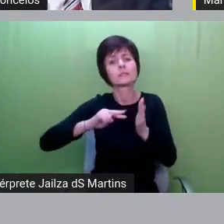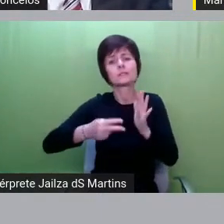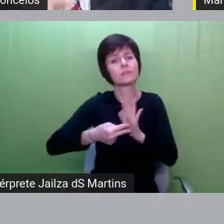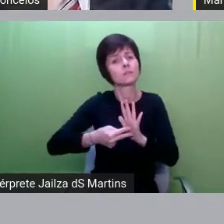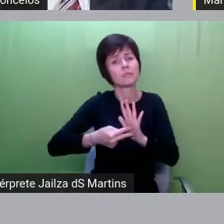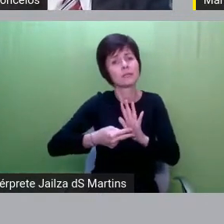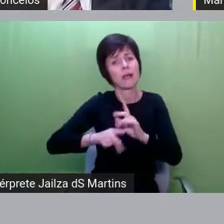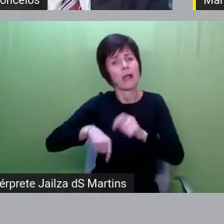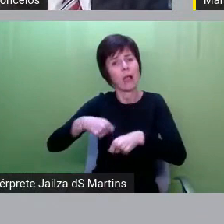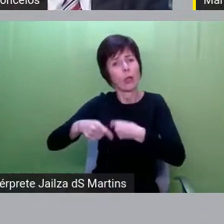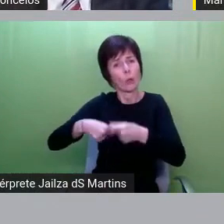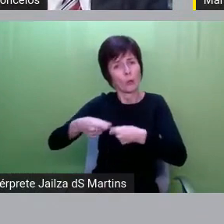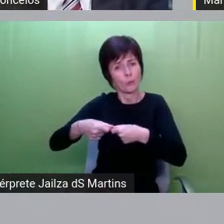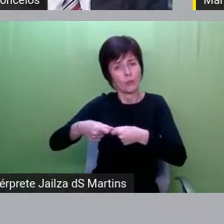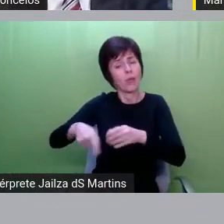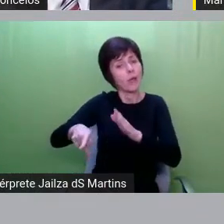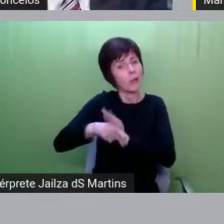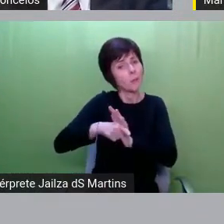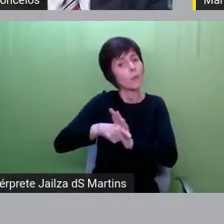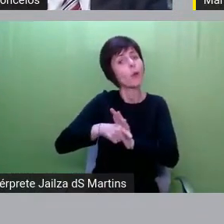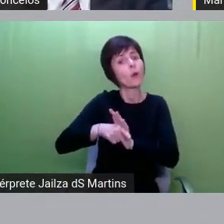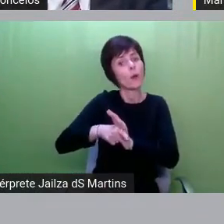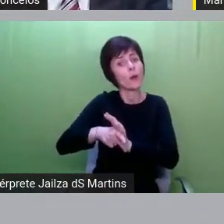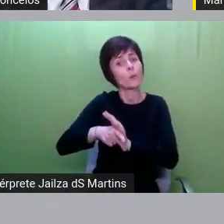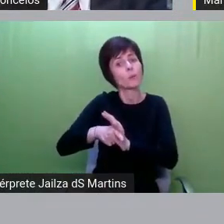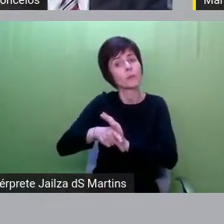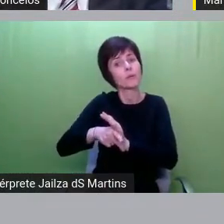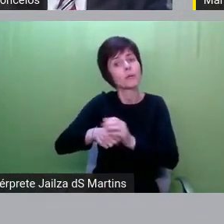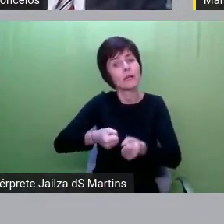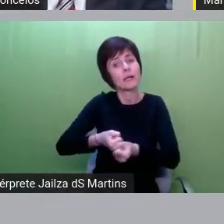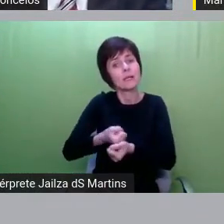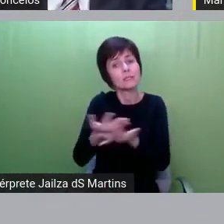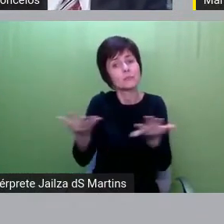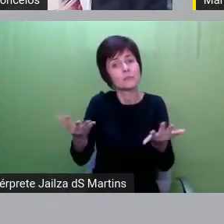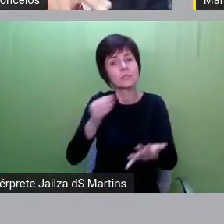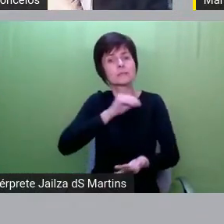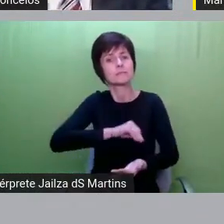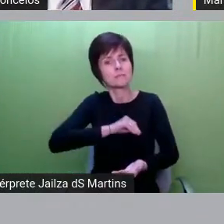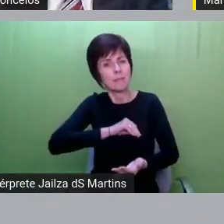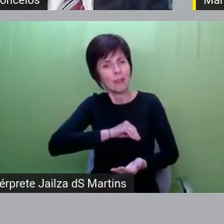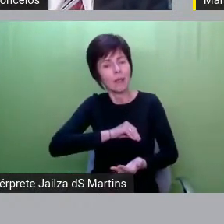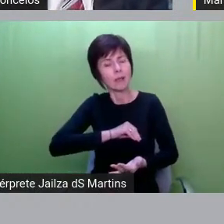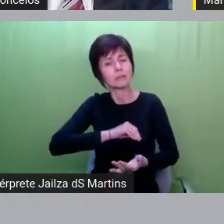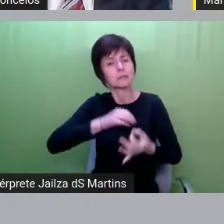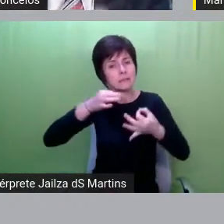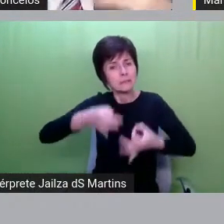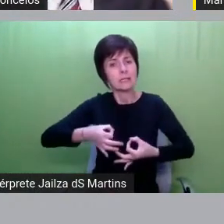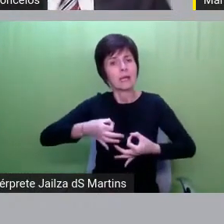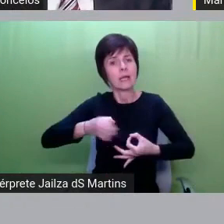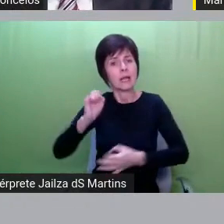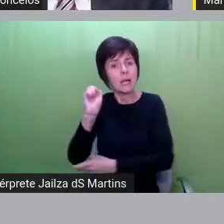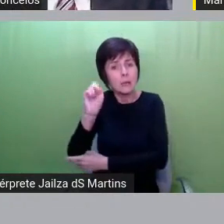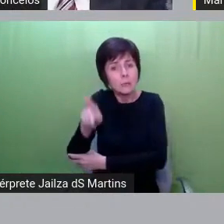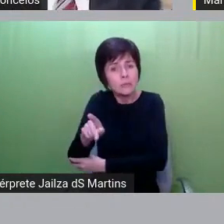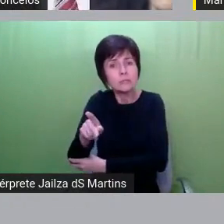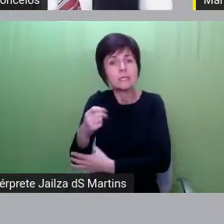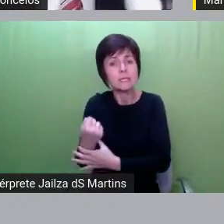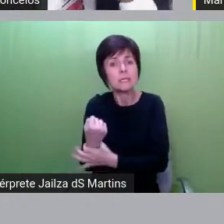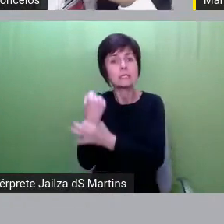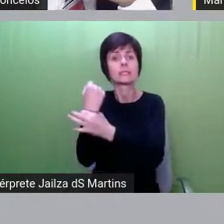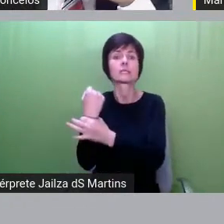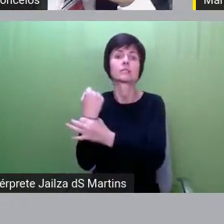Que movimenta o mercado interno é a distribuição de renda, pagar salários, proventos de aposentadoria,